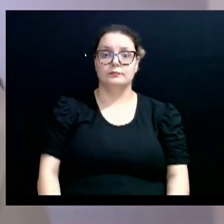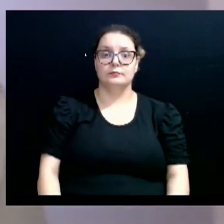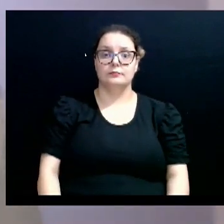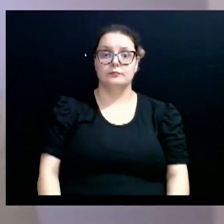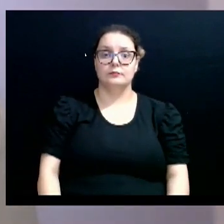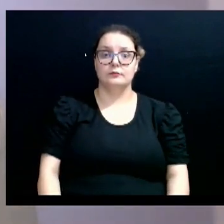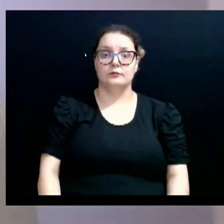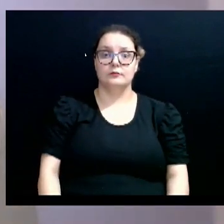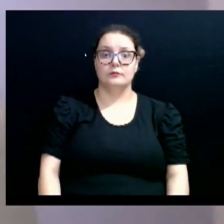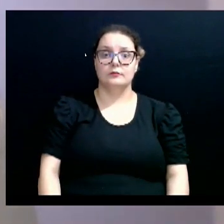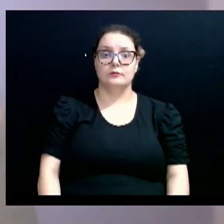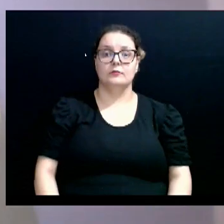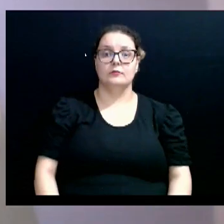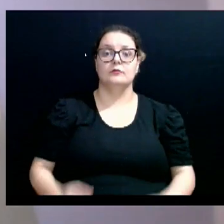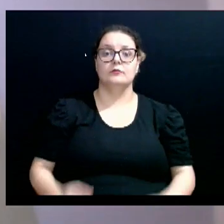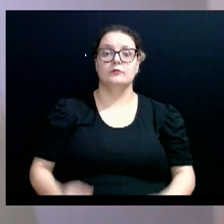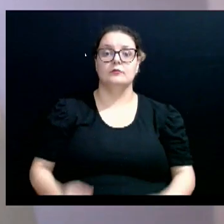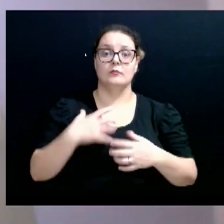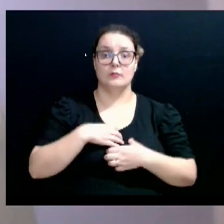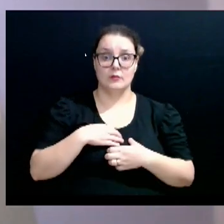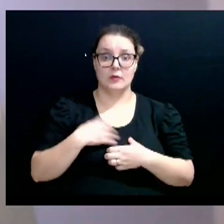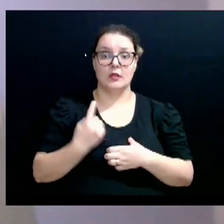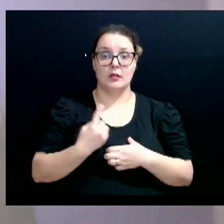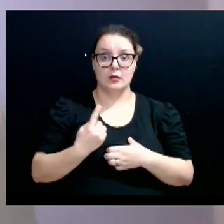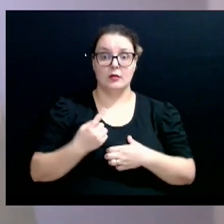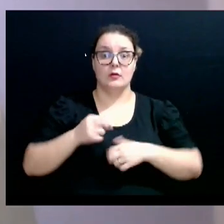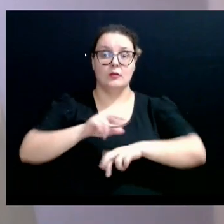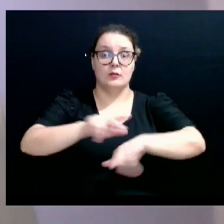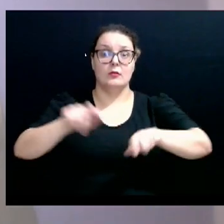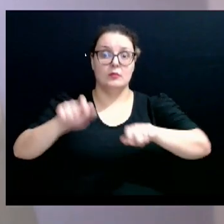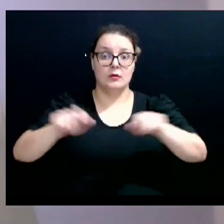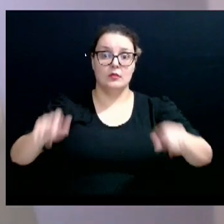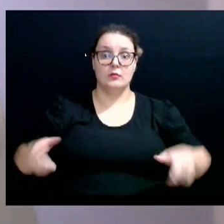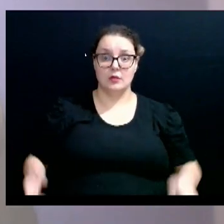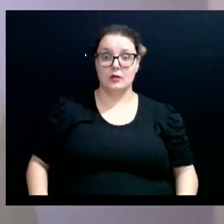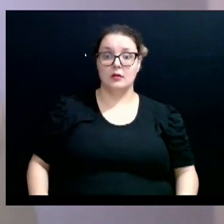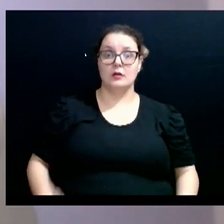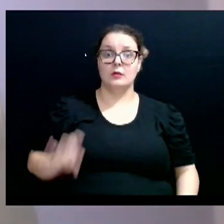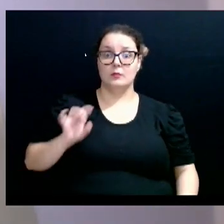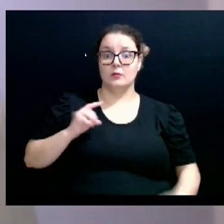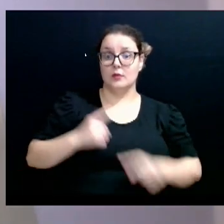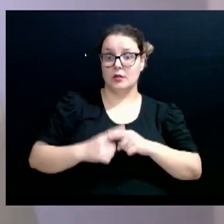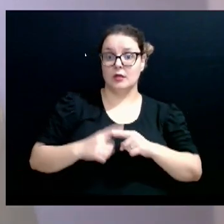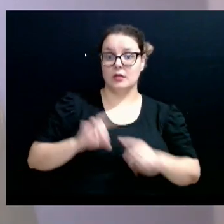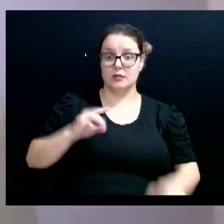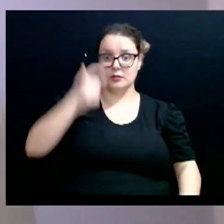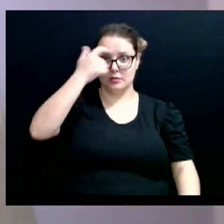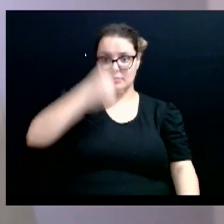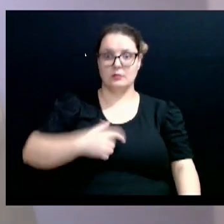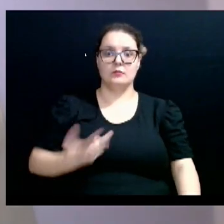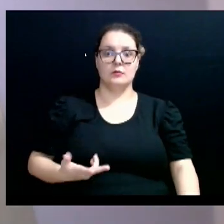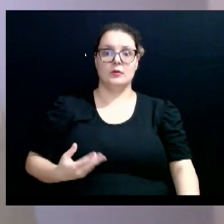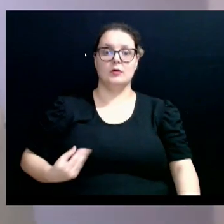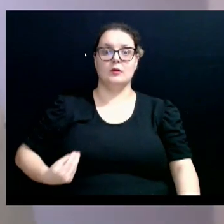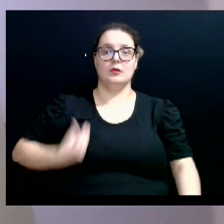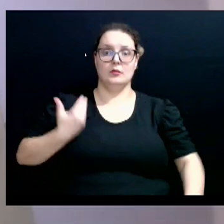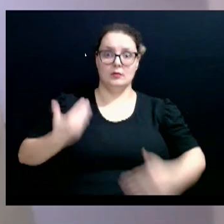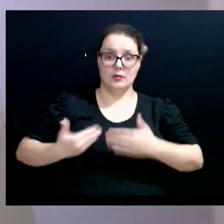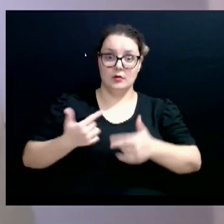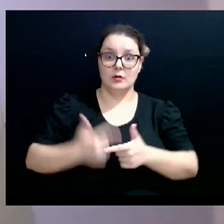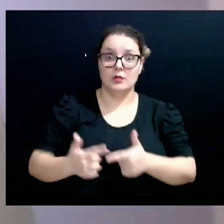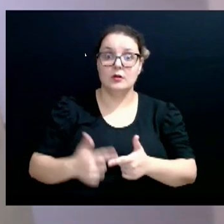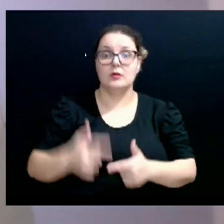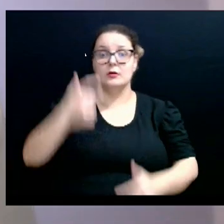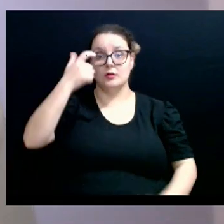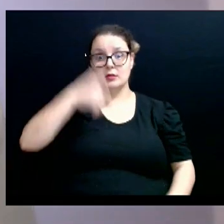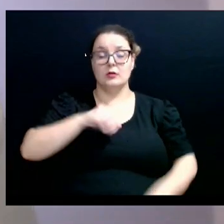Porque ela se sente sozinha, às vezes, mesmo estando rodeada, porque muitas vezes só ela está ali passando pelos problemas, só ela está cuidando dessa pessoa.